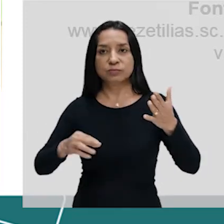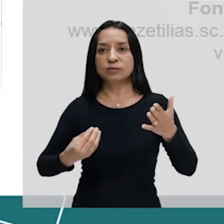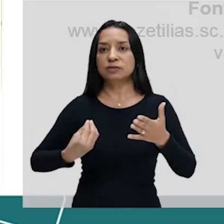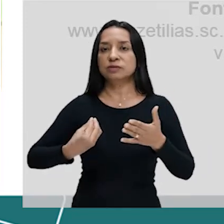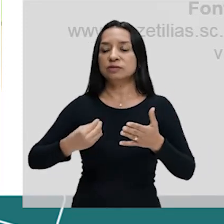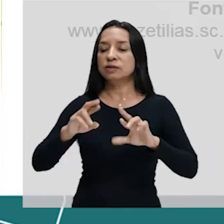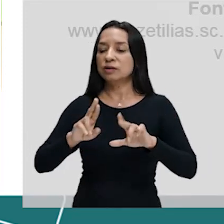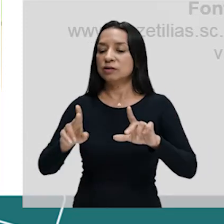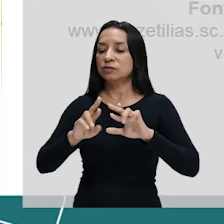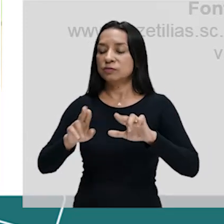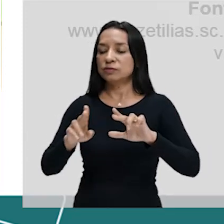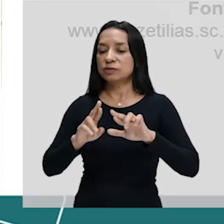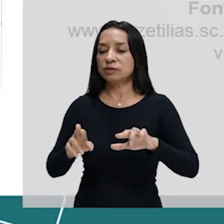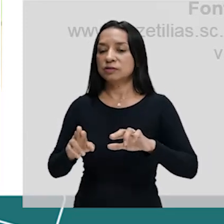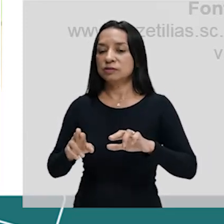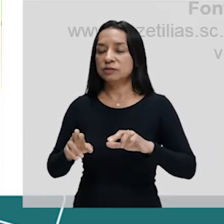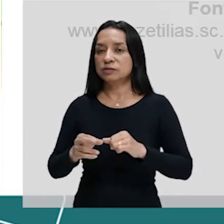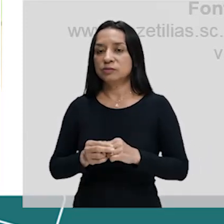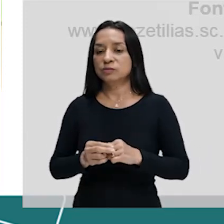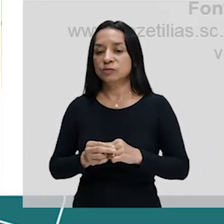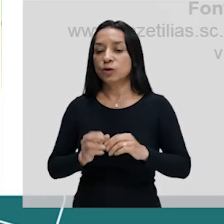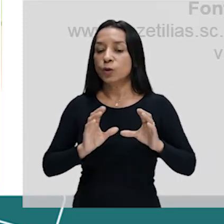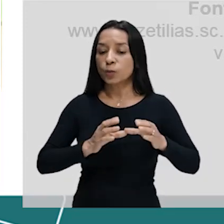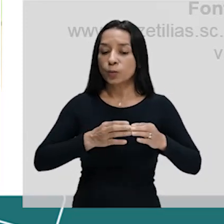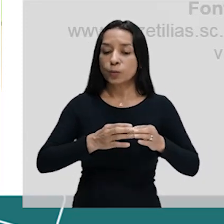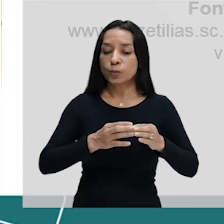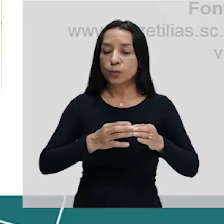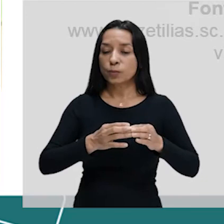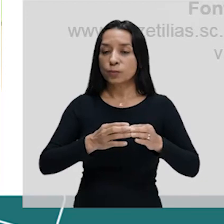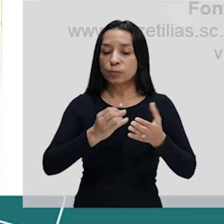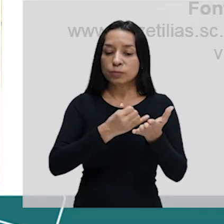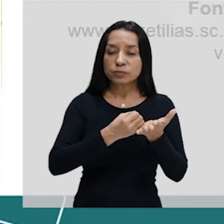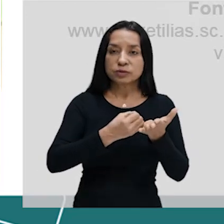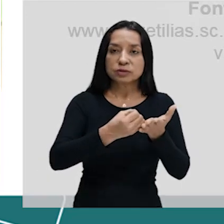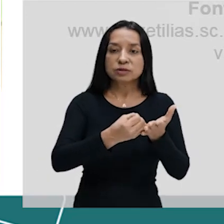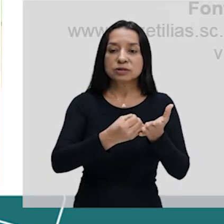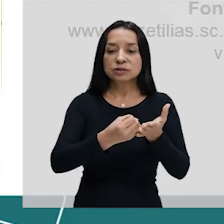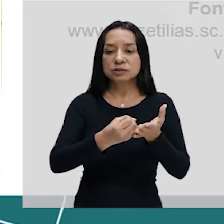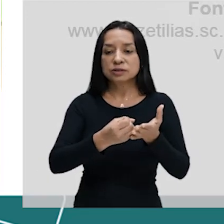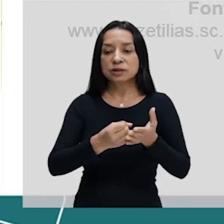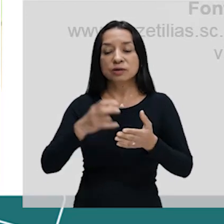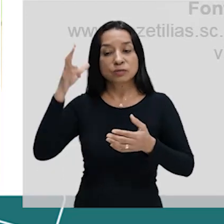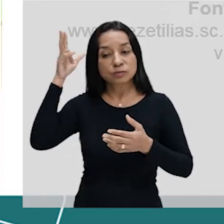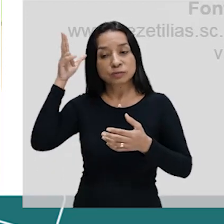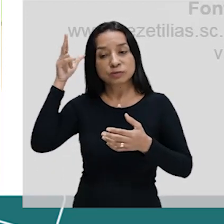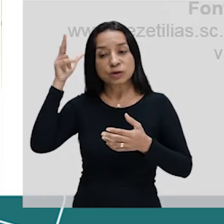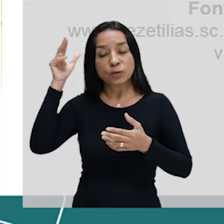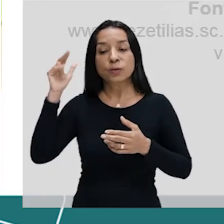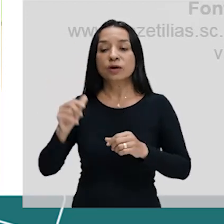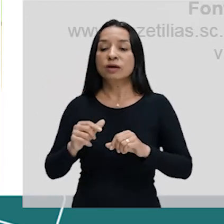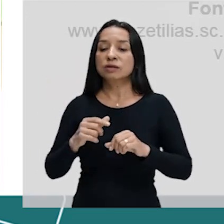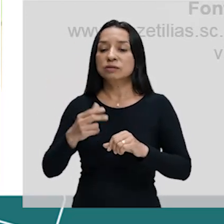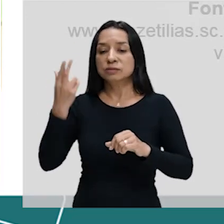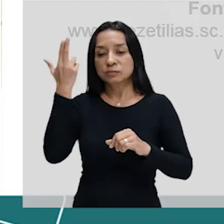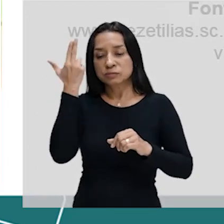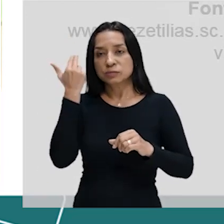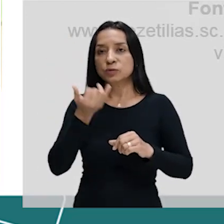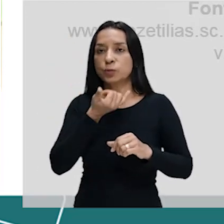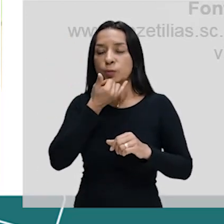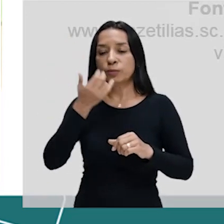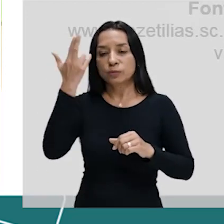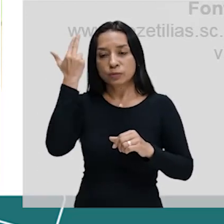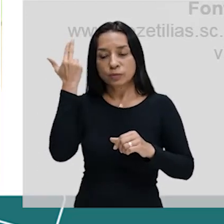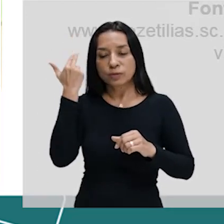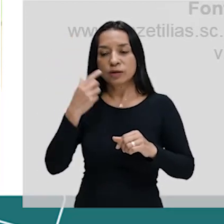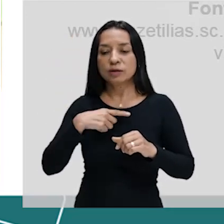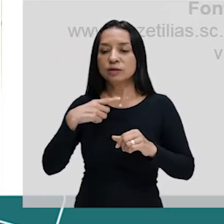Então, de um grupo inicial de coelhos, eu tenho o surgimento de duas novas espécies, tá? Então, essa é a cladogênese. Na